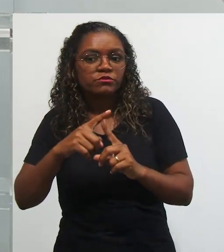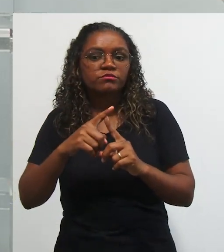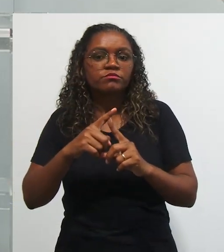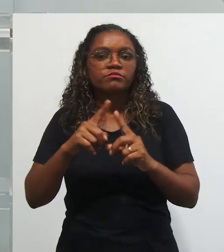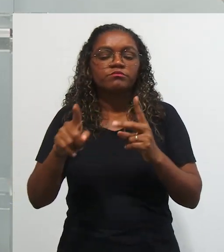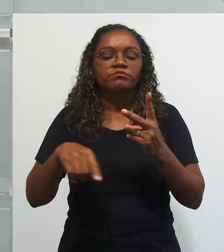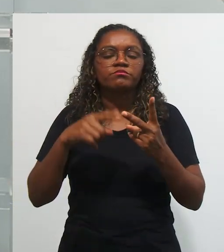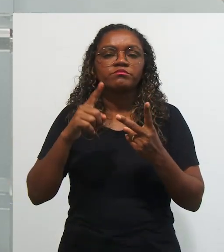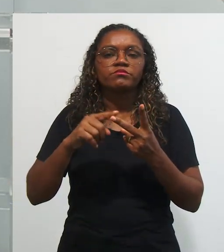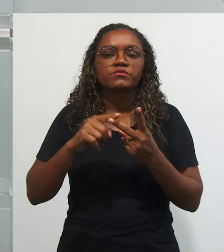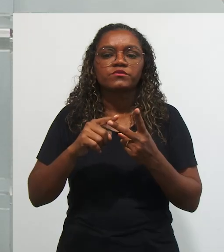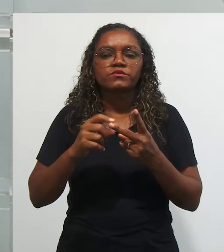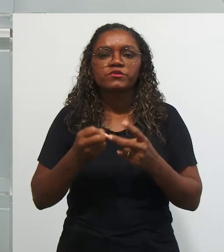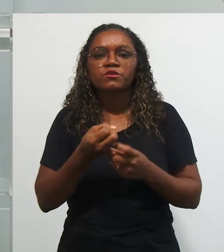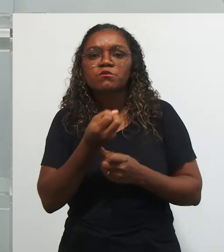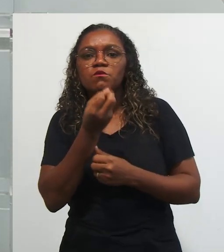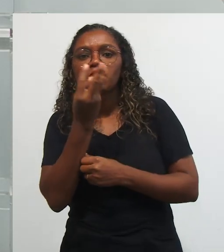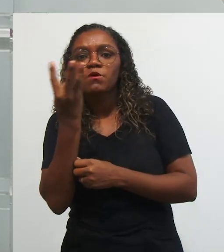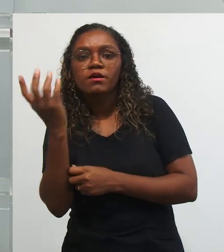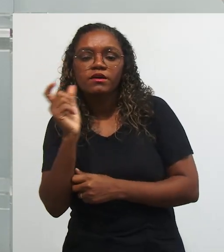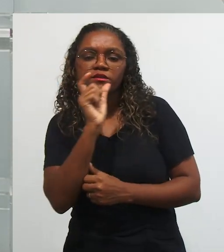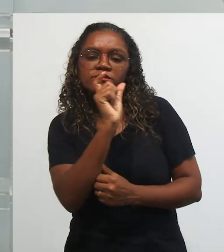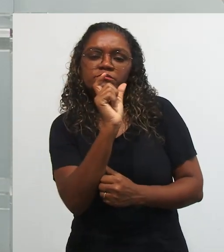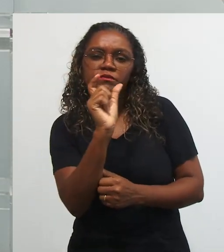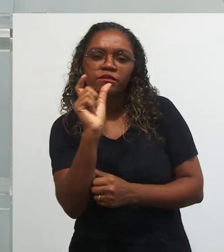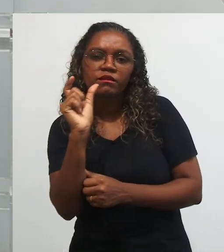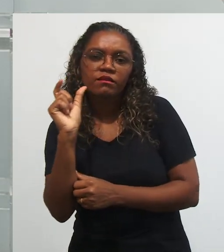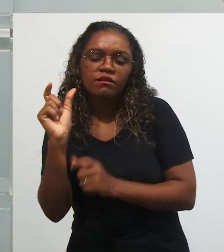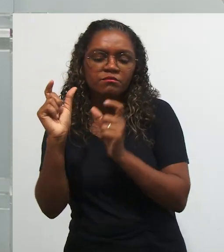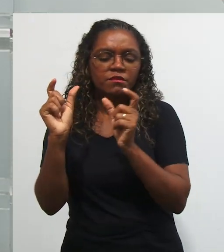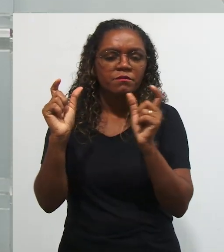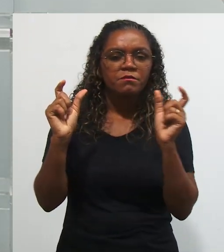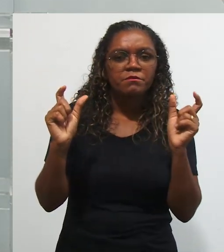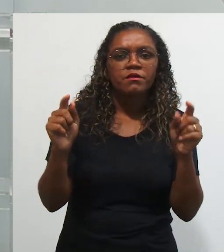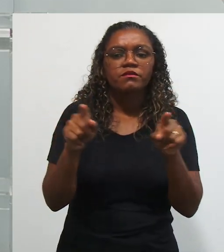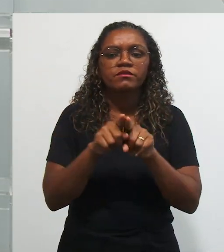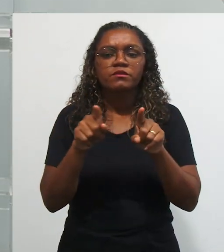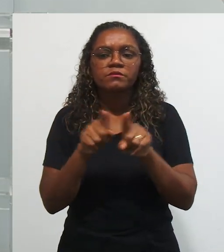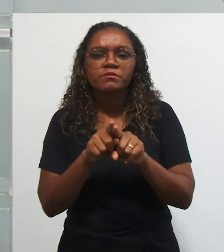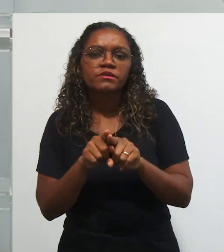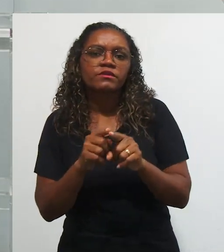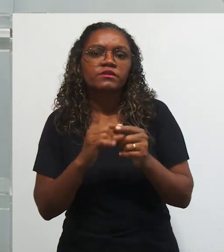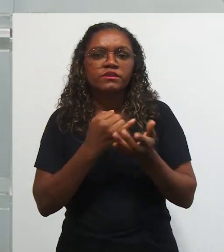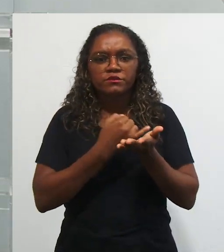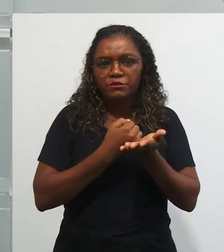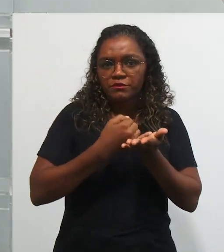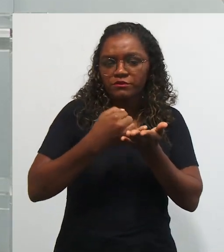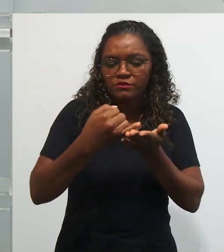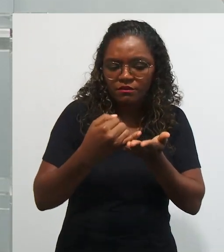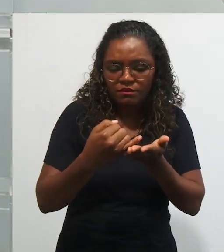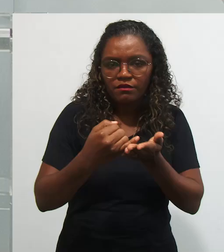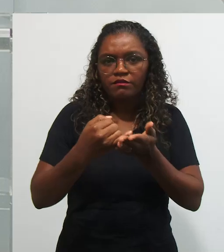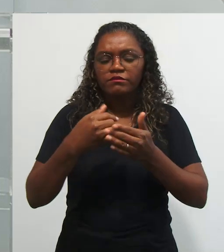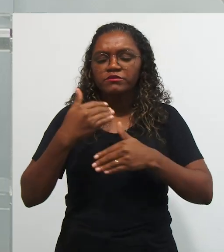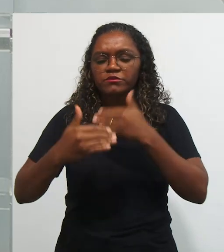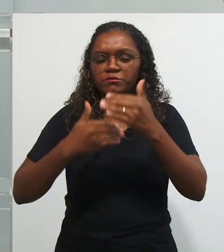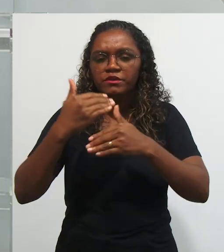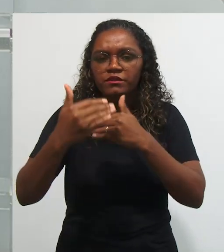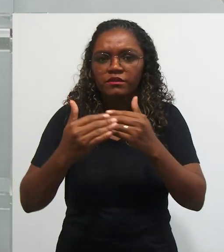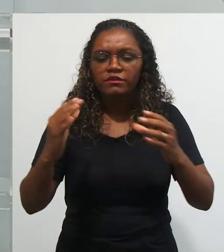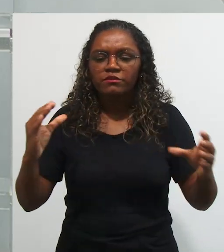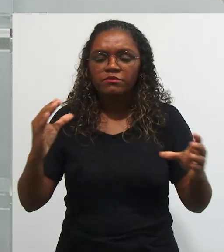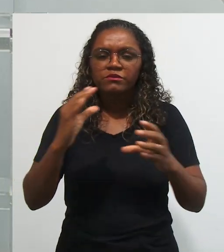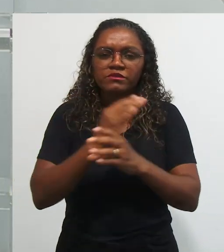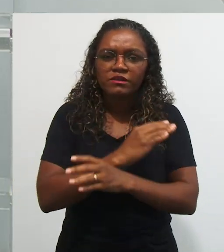letra, a quantidade de palavras, as partes que esse trabalho tem, se ele tem introdução, desenvolvimento,